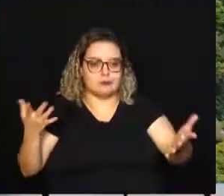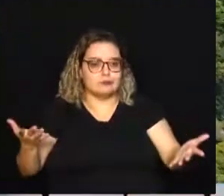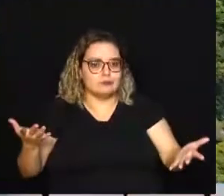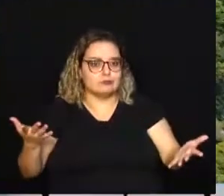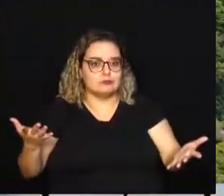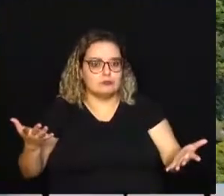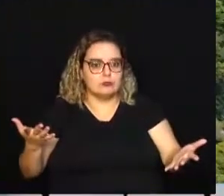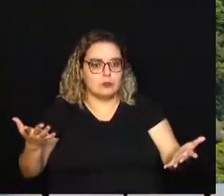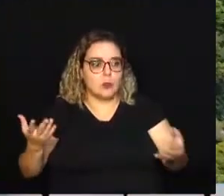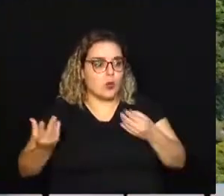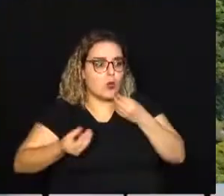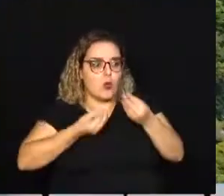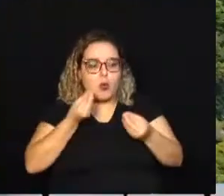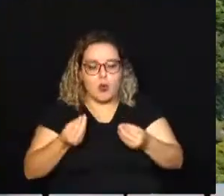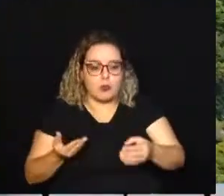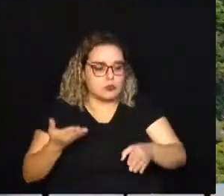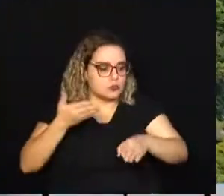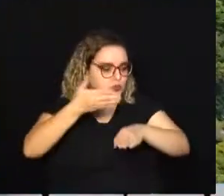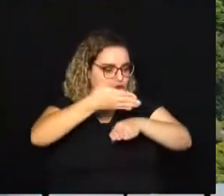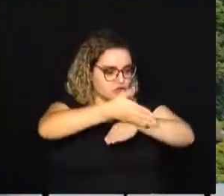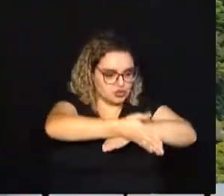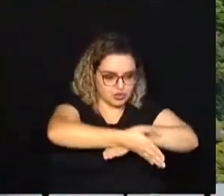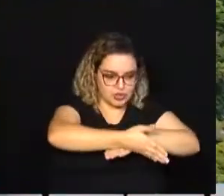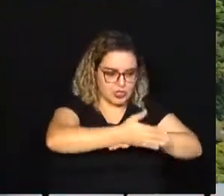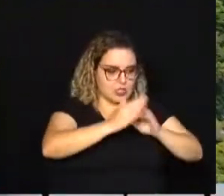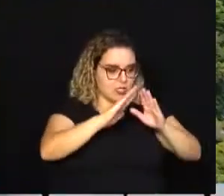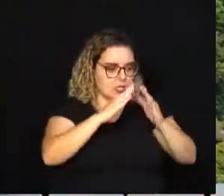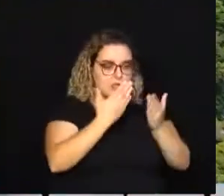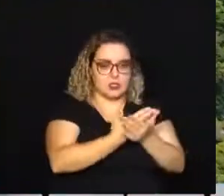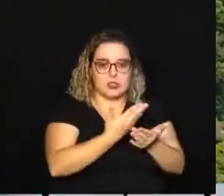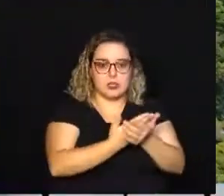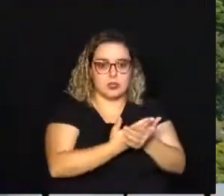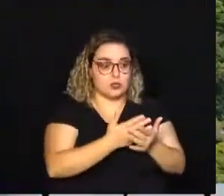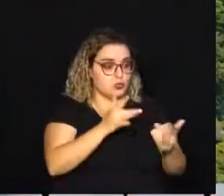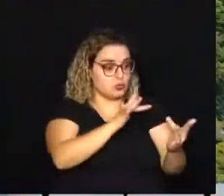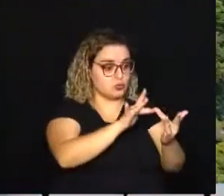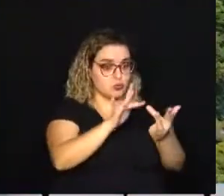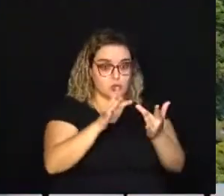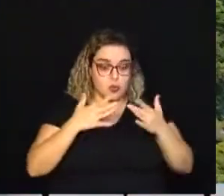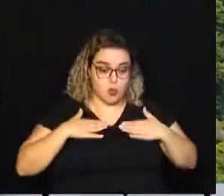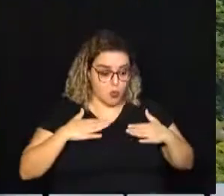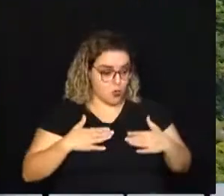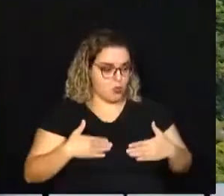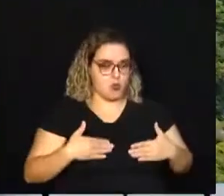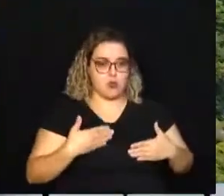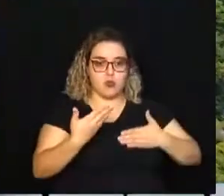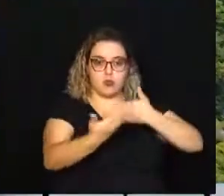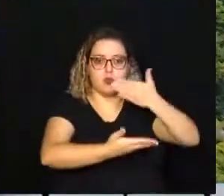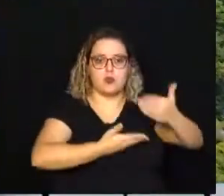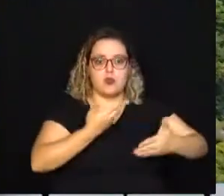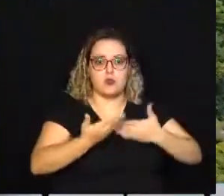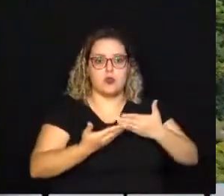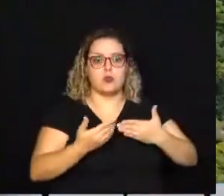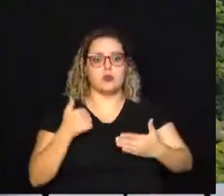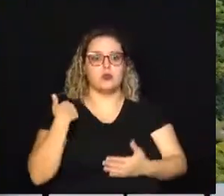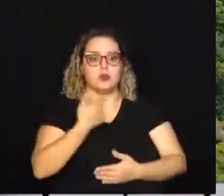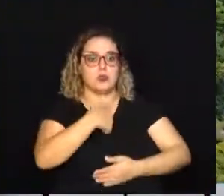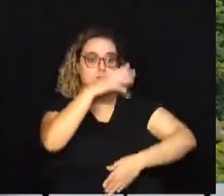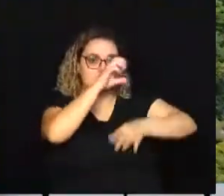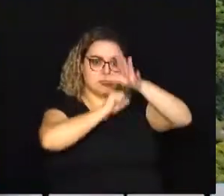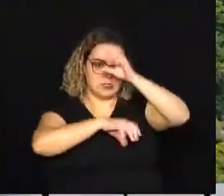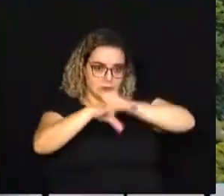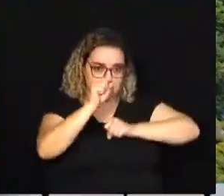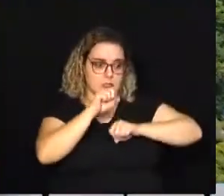infantil fora desse contexto, do contato, do diálogo, da interação, do corpo. A gente aprende e ensina com o corpo. A gente se